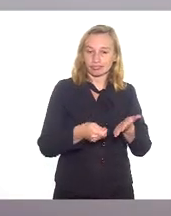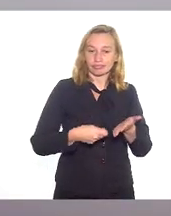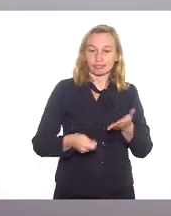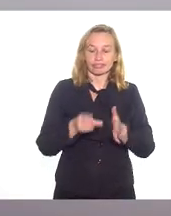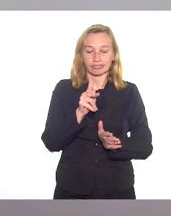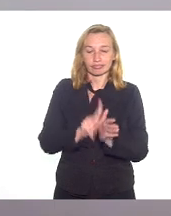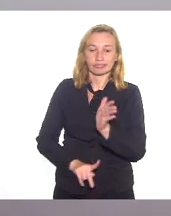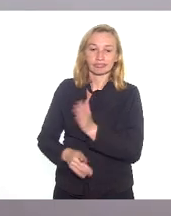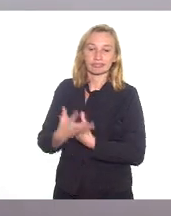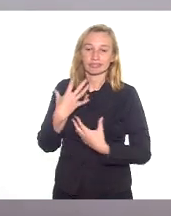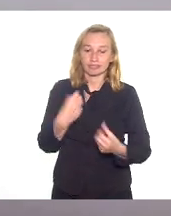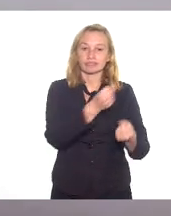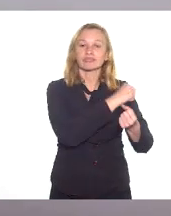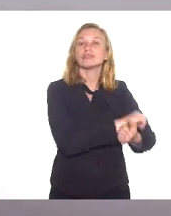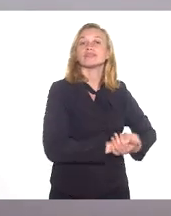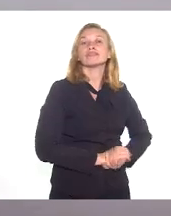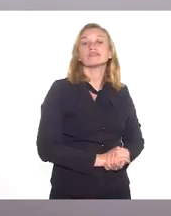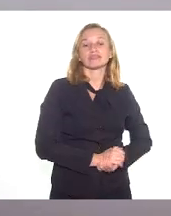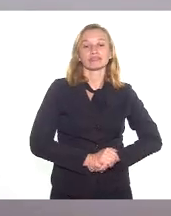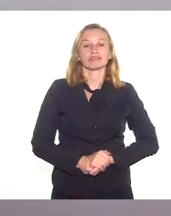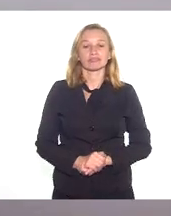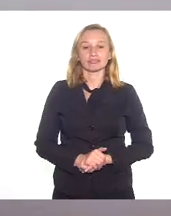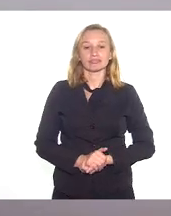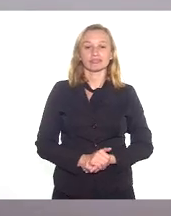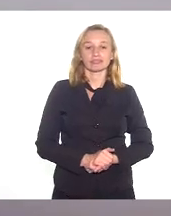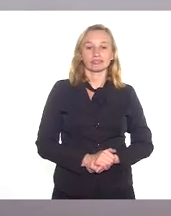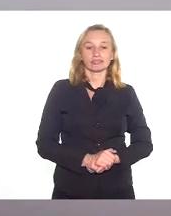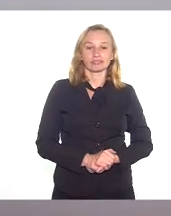parecer favorável.